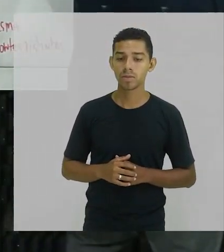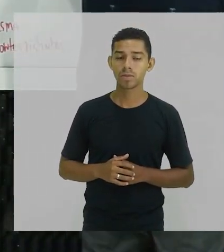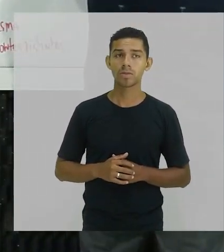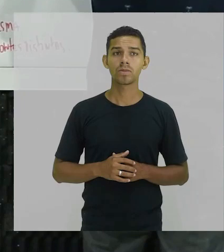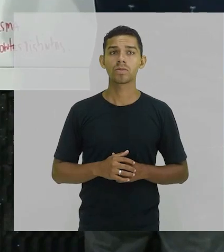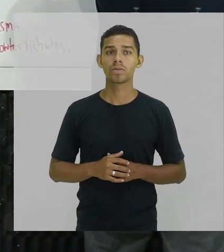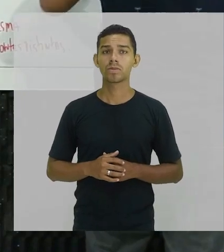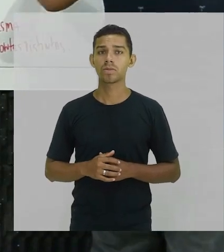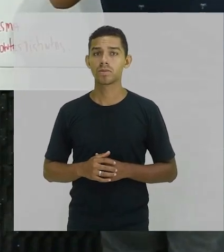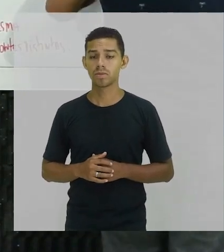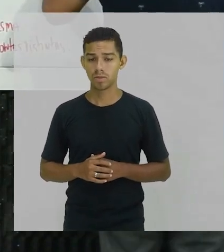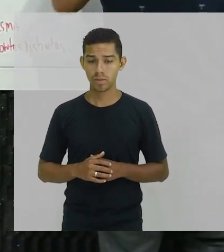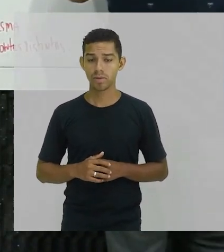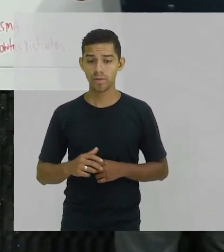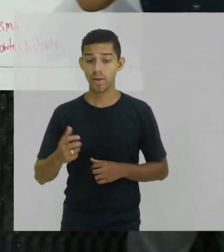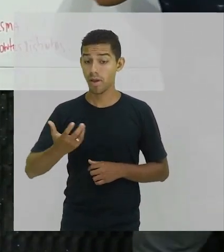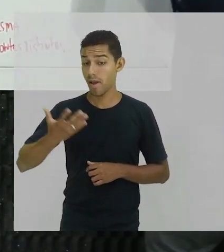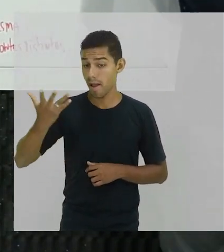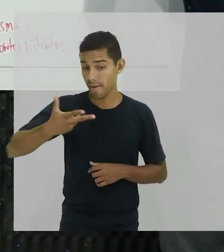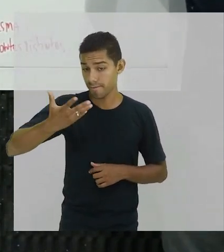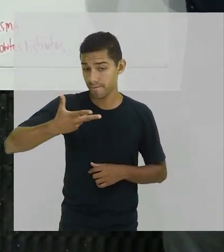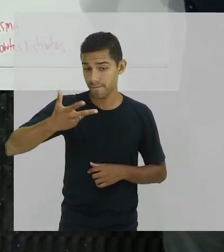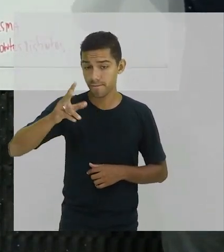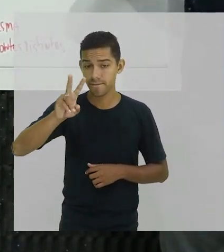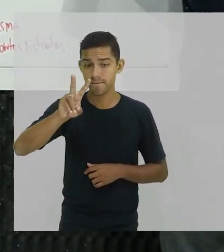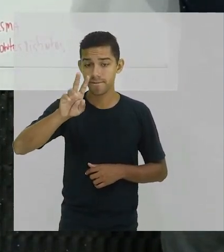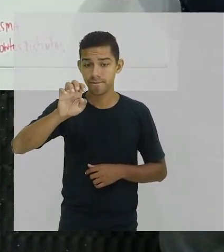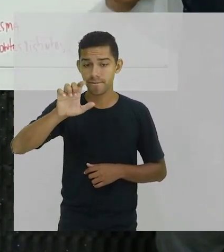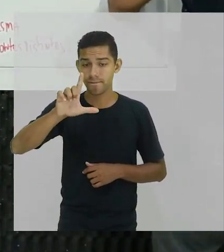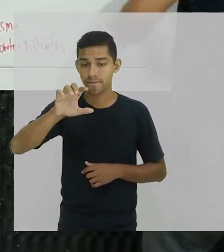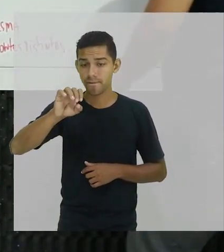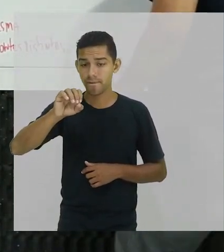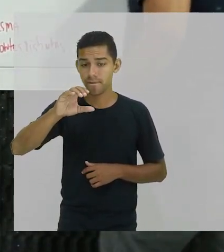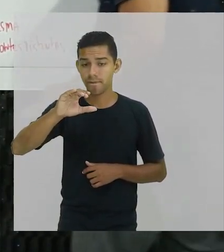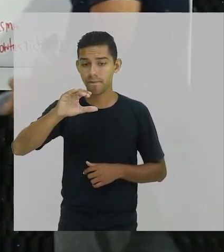velocidade, tá ok? Porque velocidade